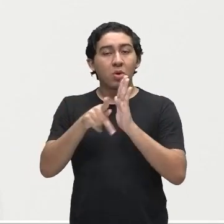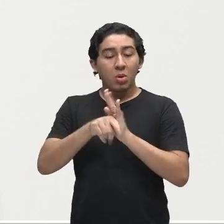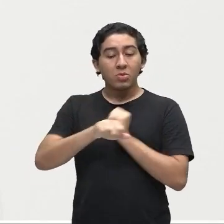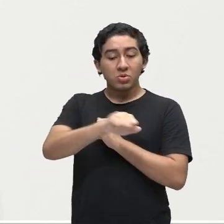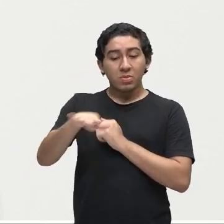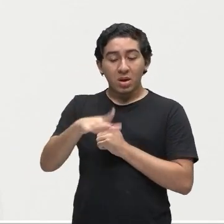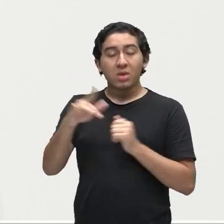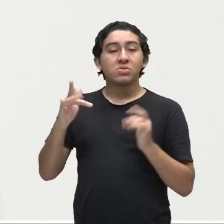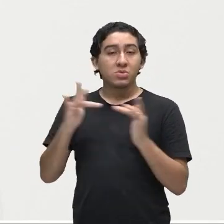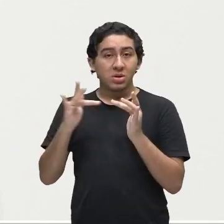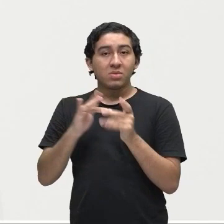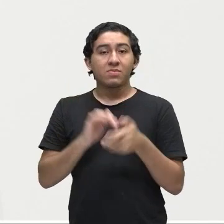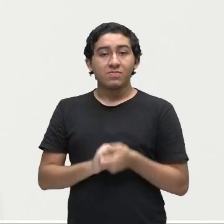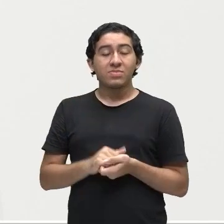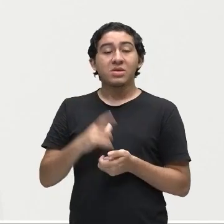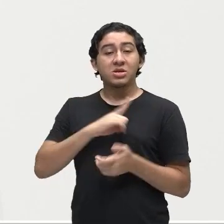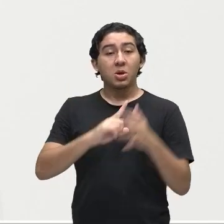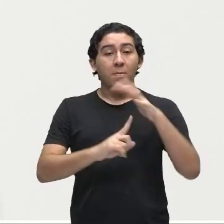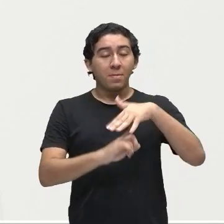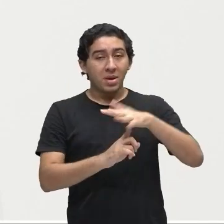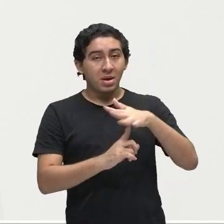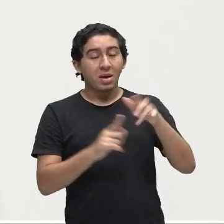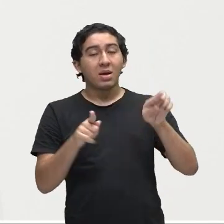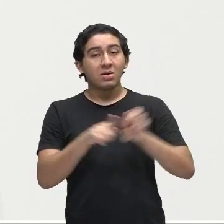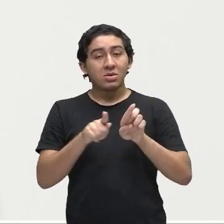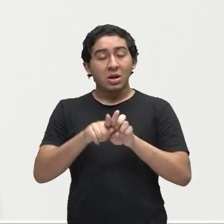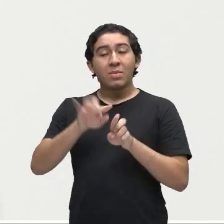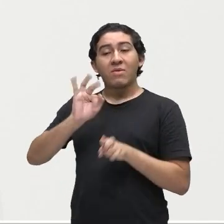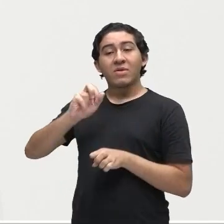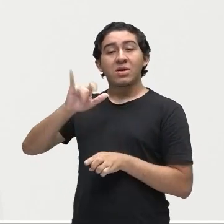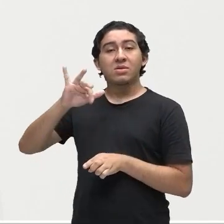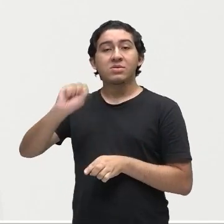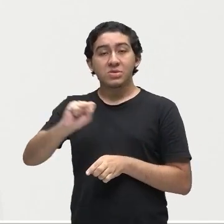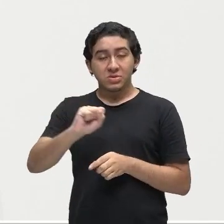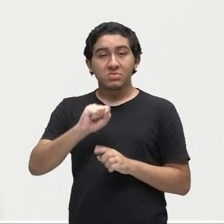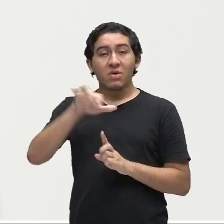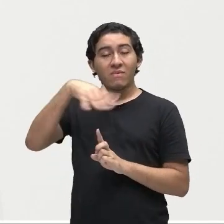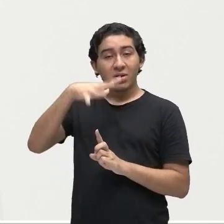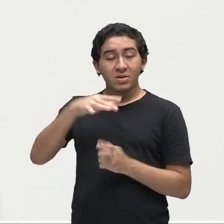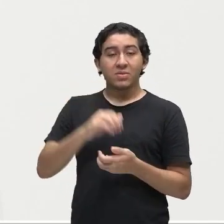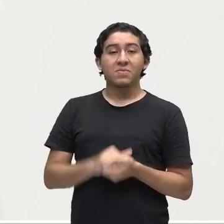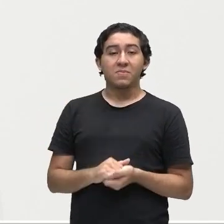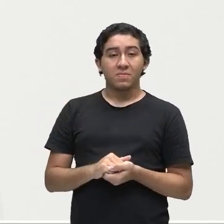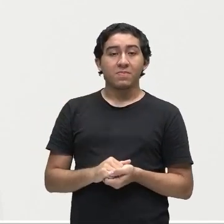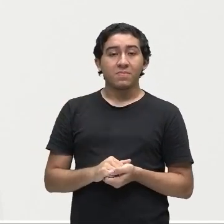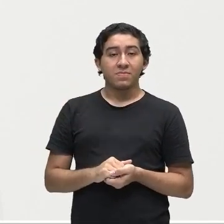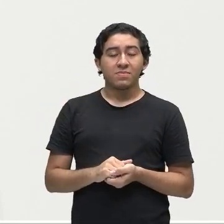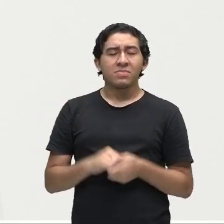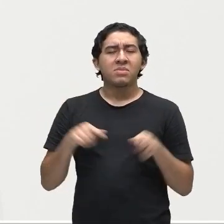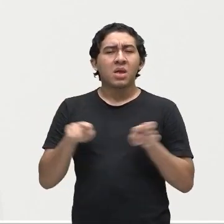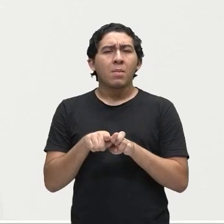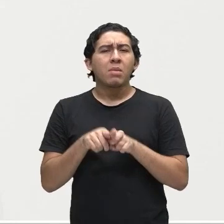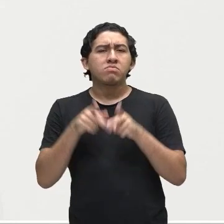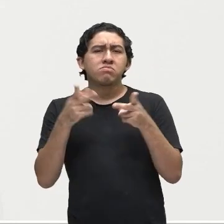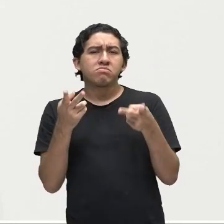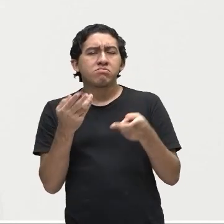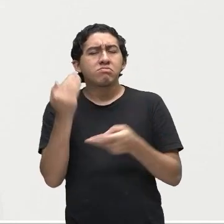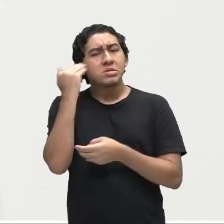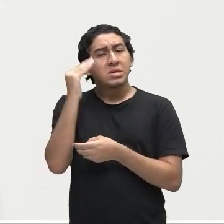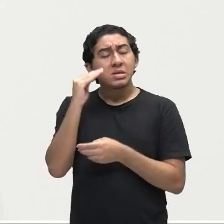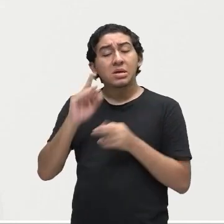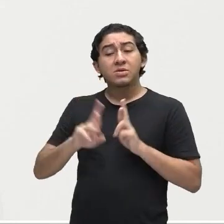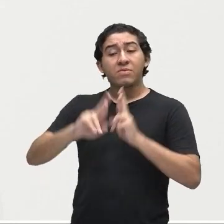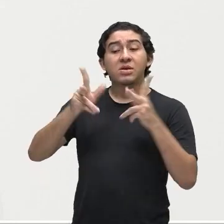encontravam nos mercados e nas chamadas feiras, tá? Vamos lá entender a diferença de cada